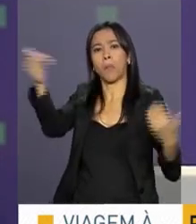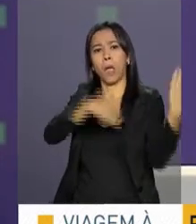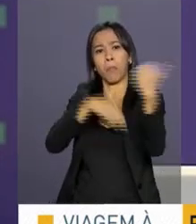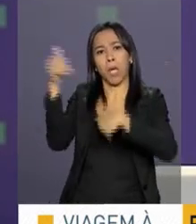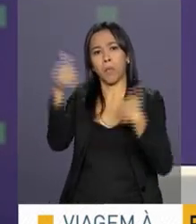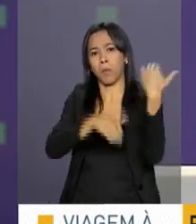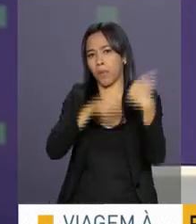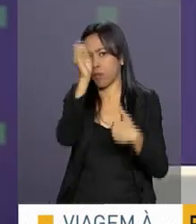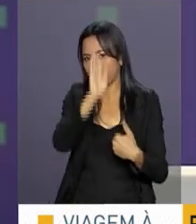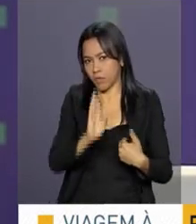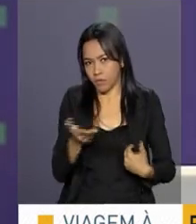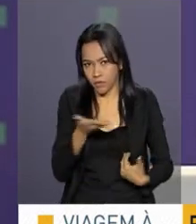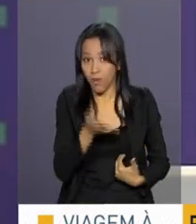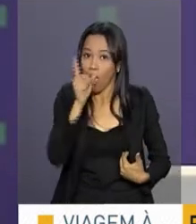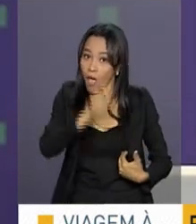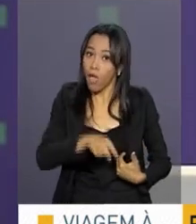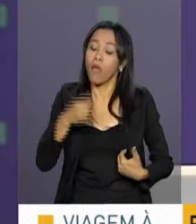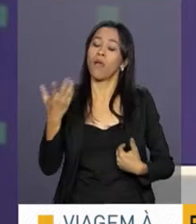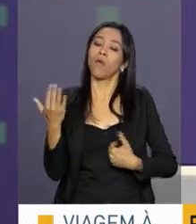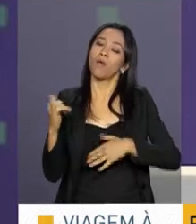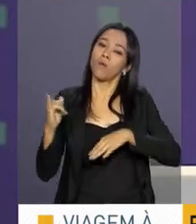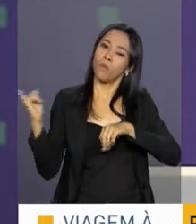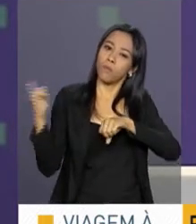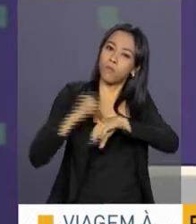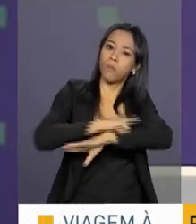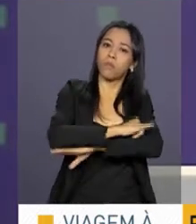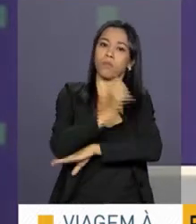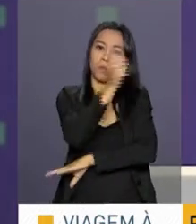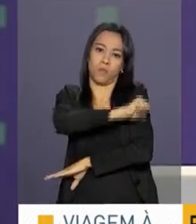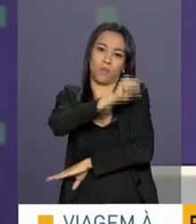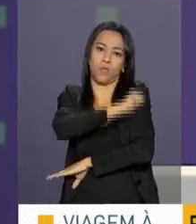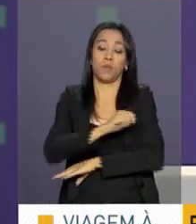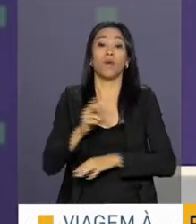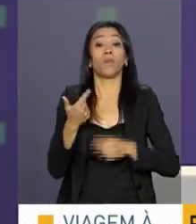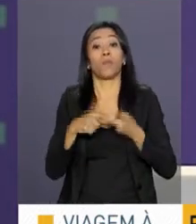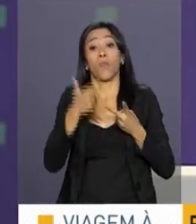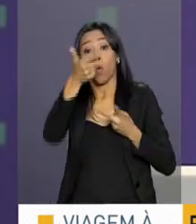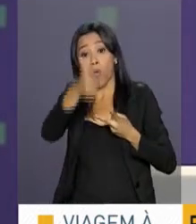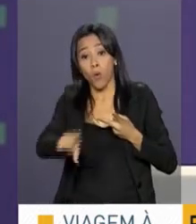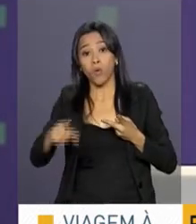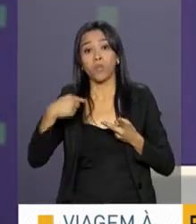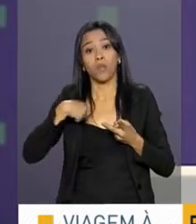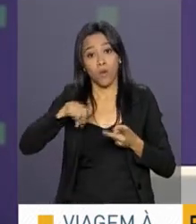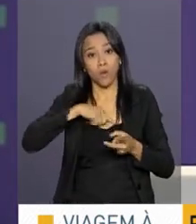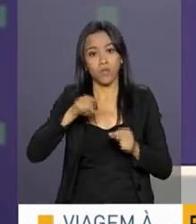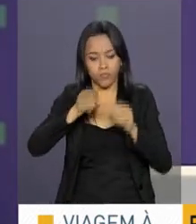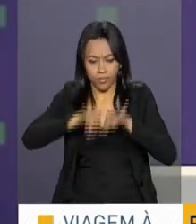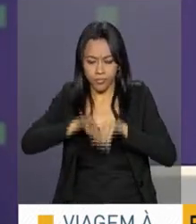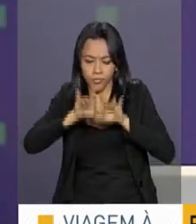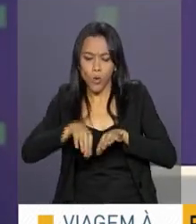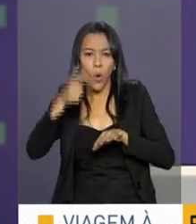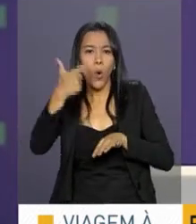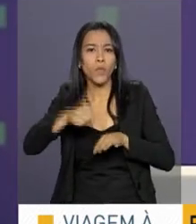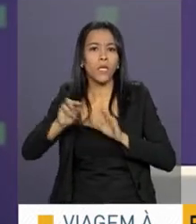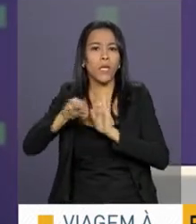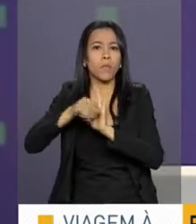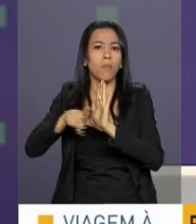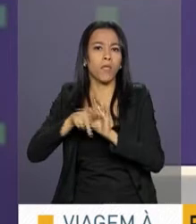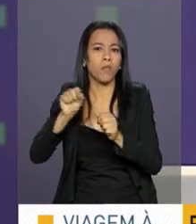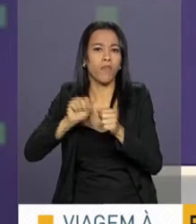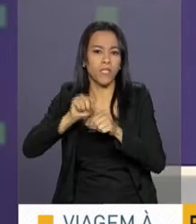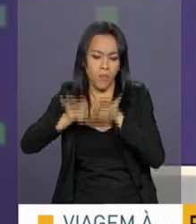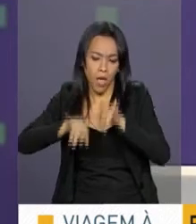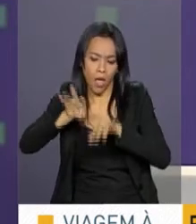estrangeiros do Brasil. Né, ao mesmo tempo, nós estamos editando uma nova medida provisória, uma nova lei que vai permitir, né,